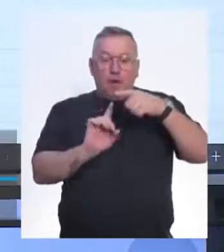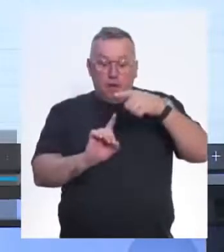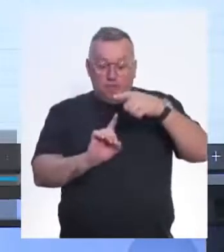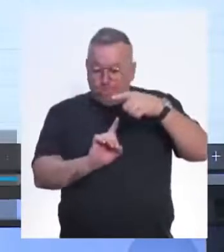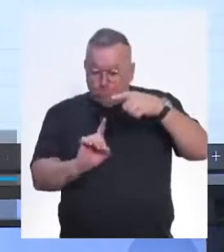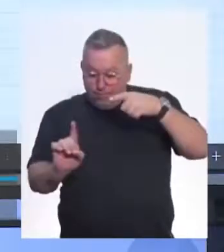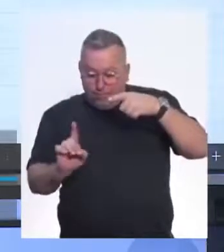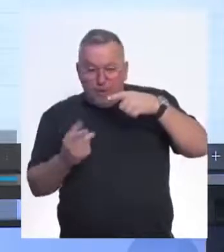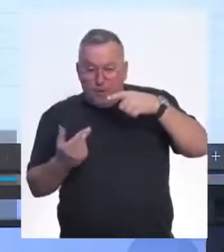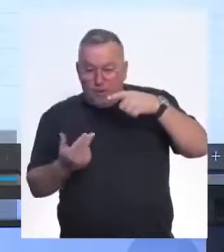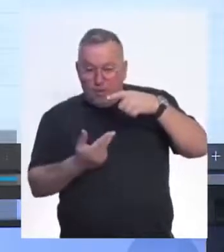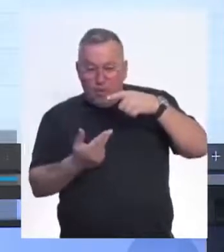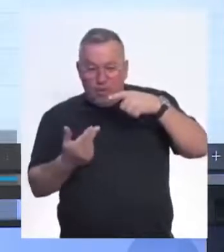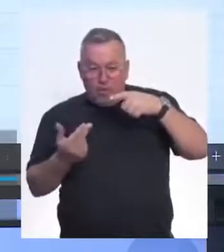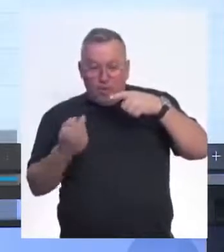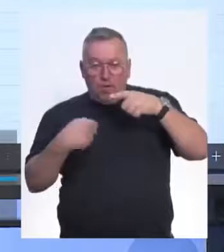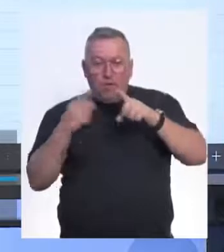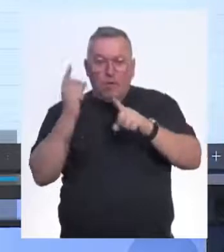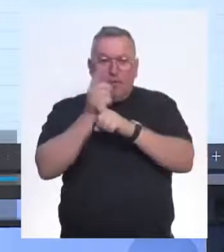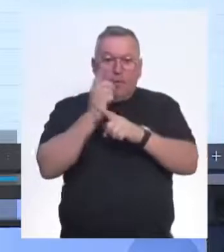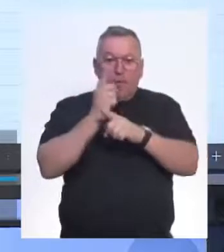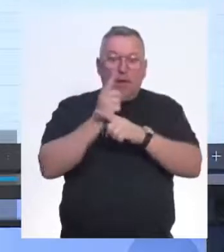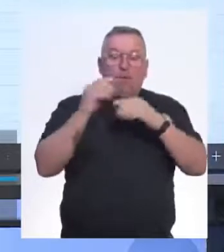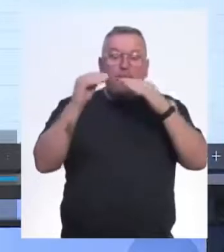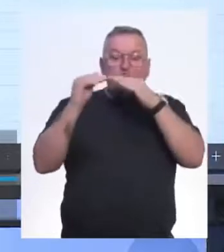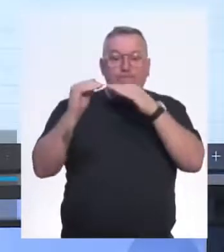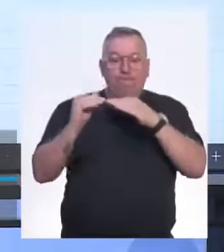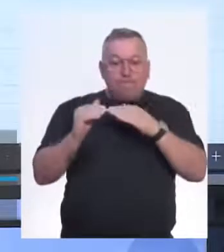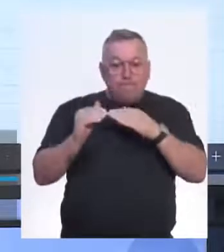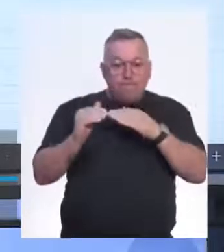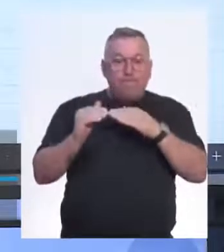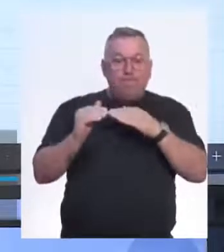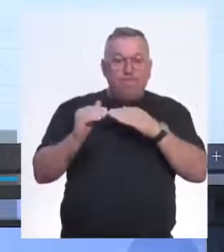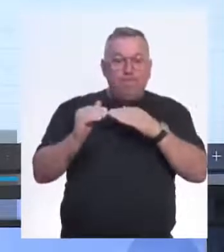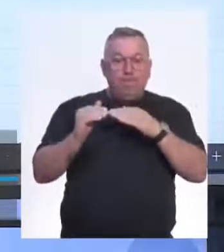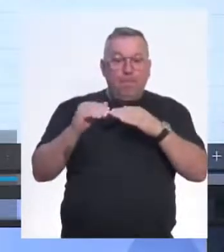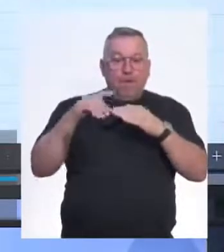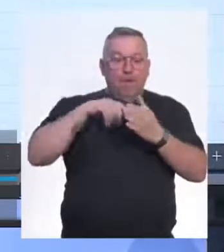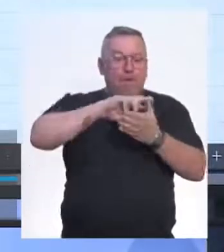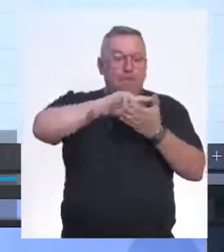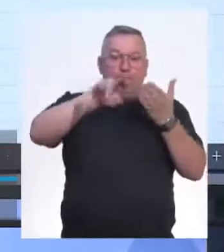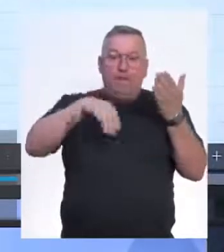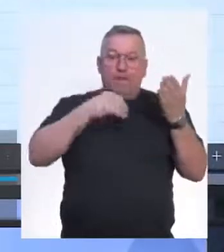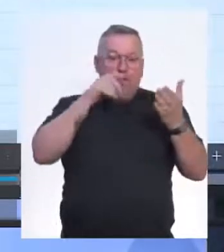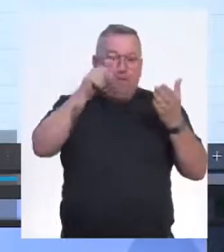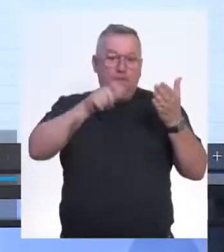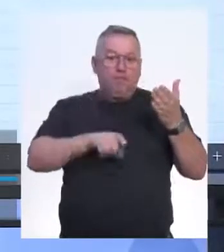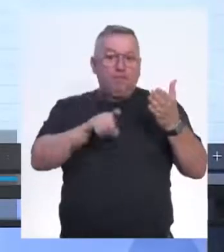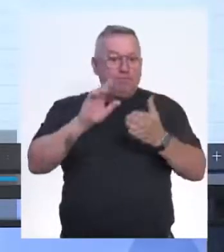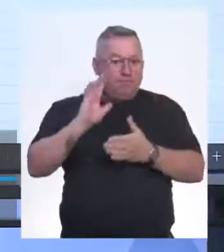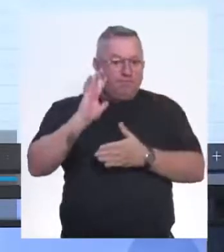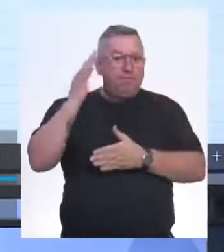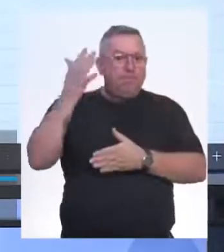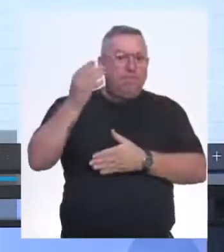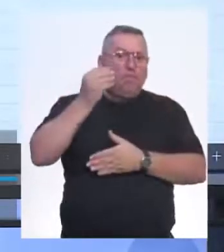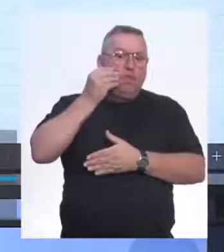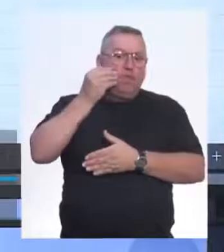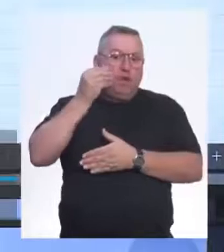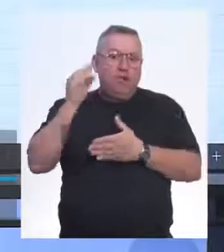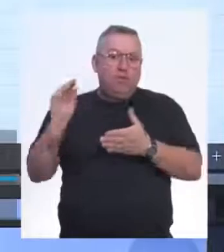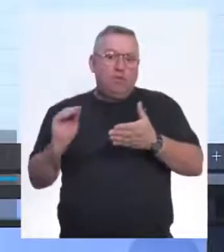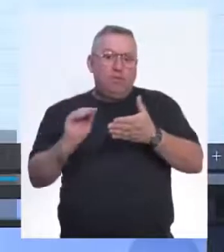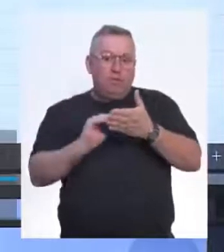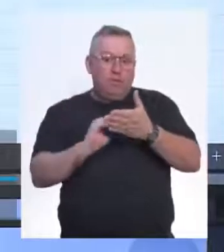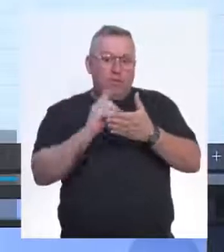mesmo. E aí nós precisamos encontrar as frações equivalentes. Existem vários modelos para vocês resolverem. Eu vou tentar